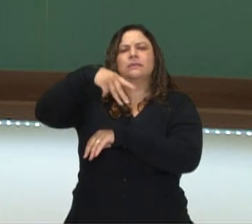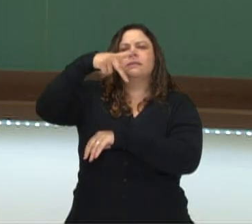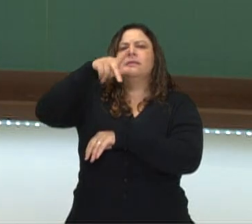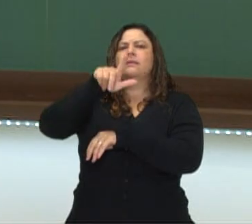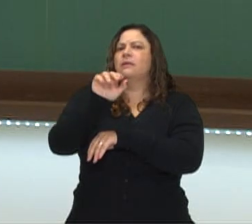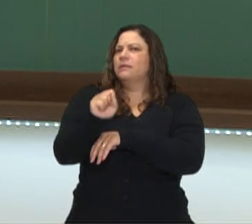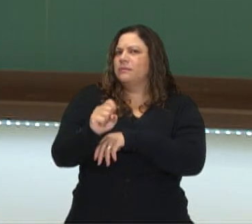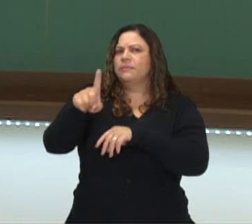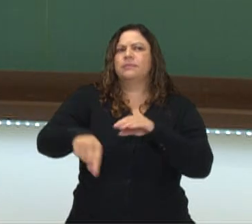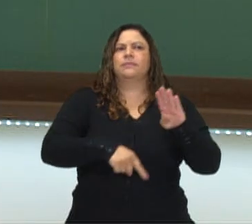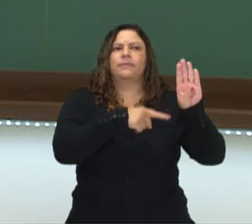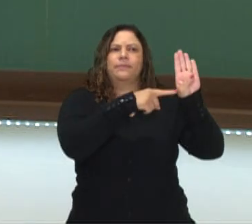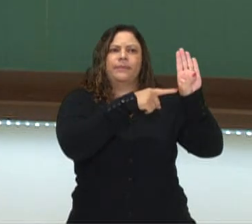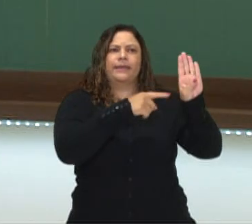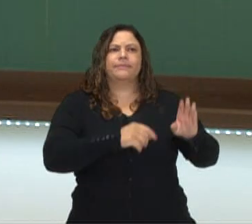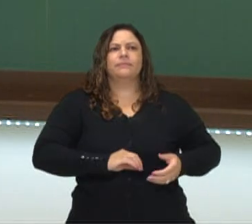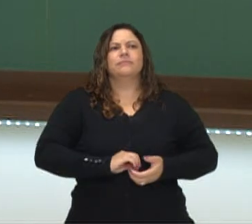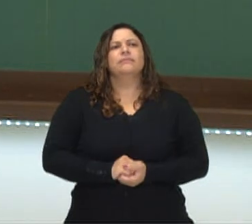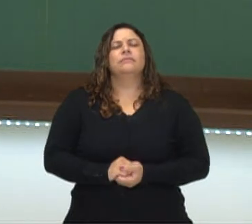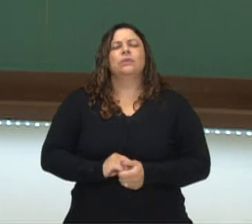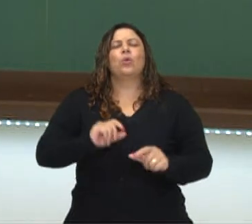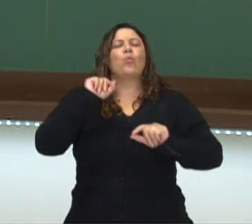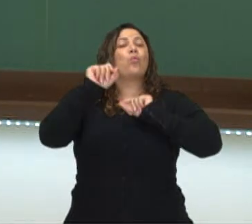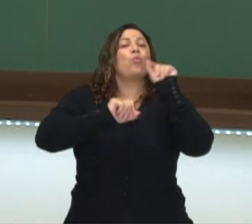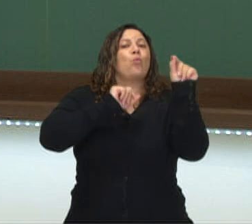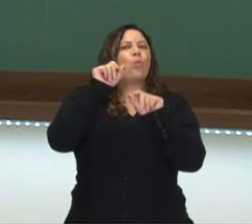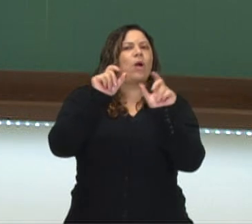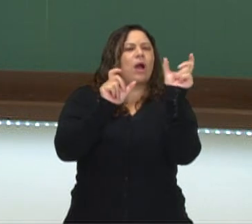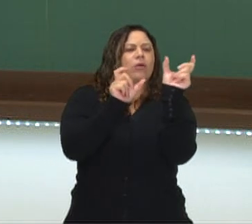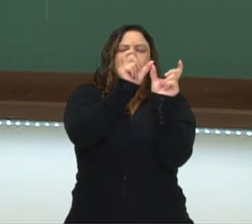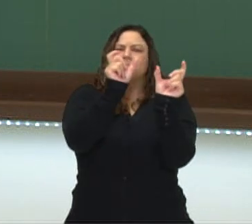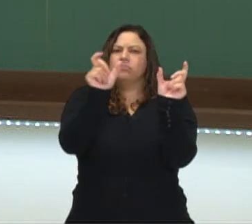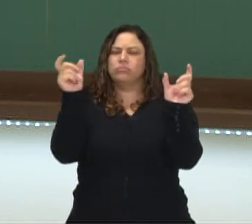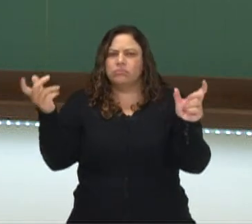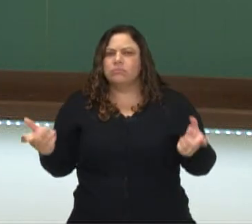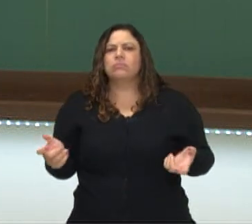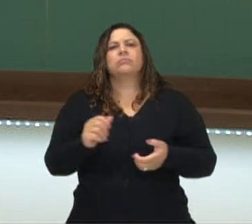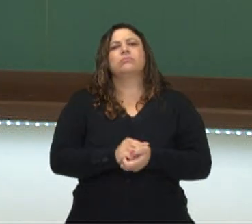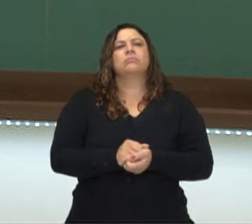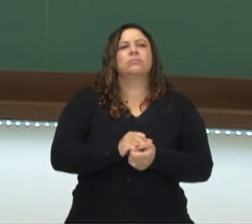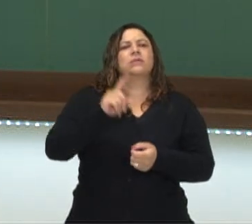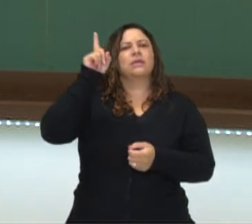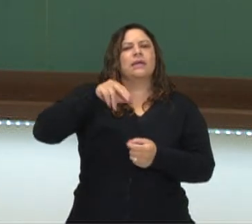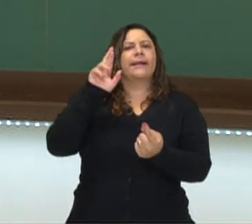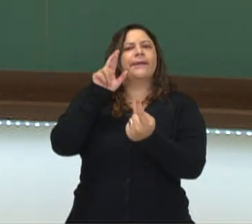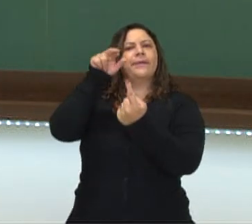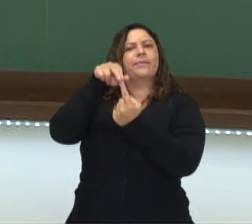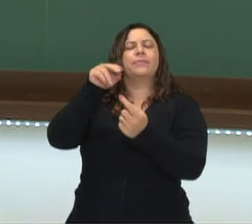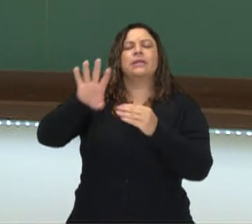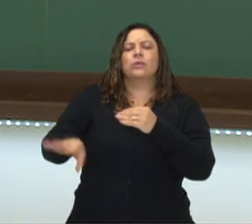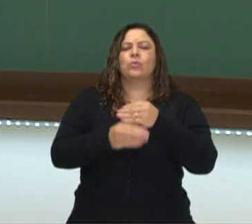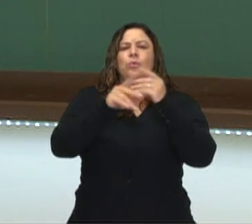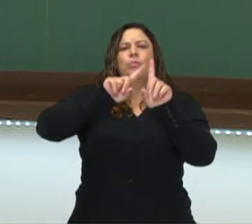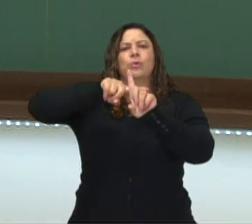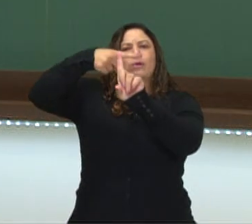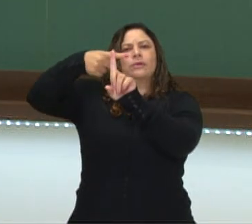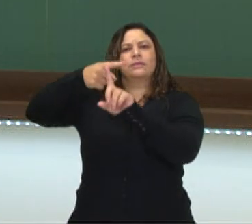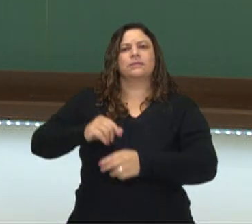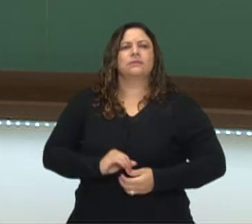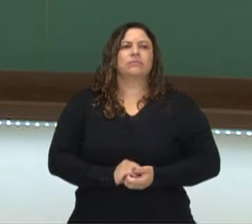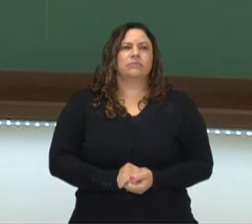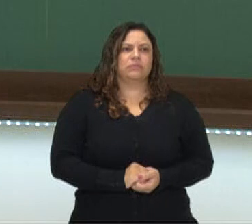A pergunta B: qual quadrinho ou quais quadrinhos representam para nós as substâncias